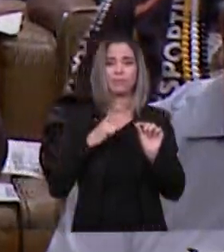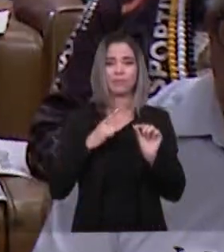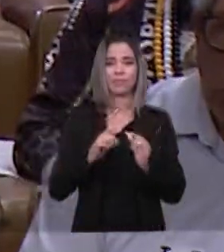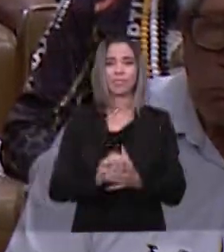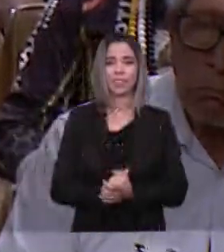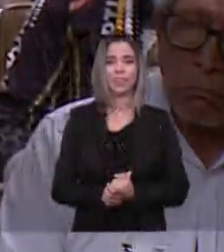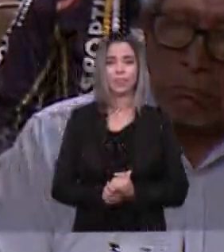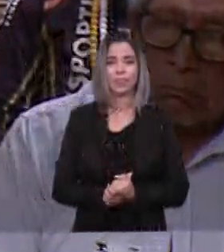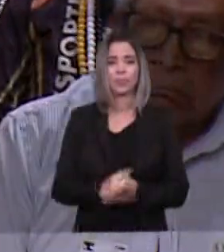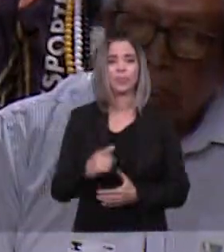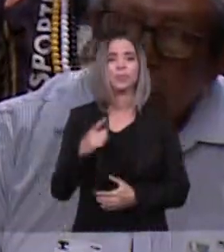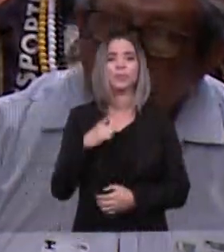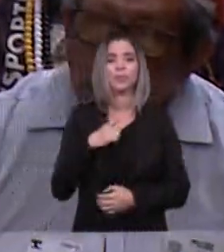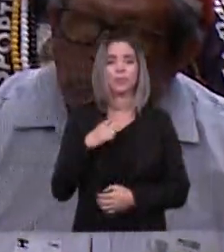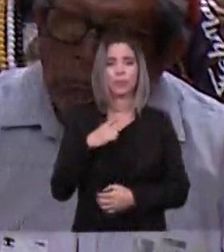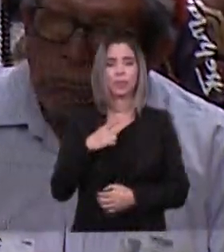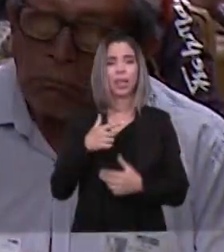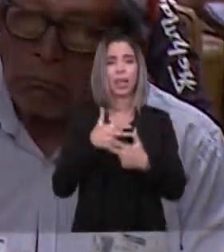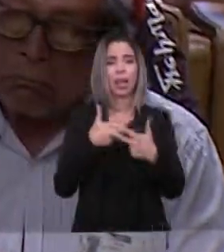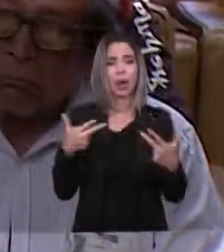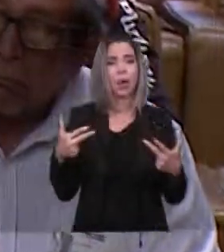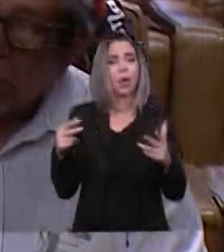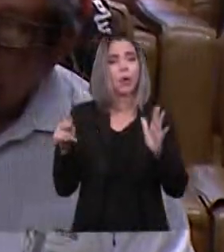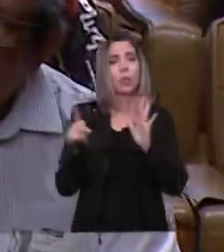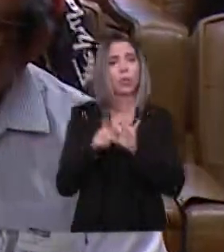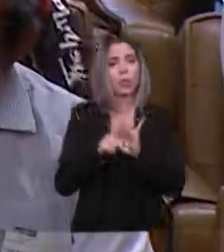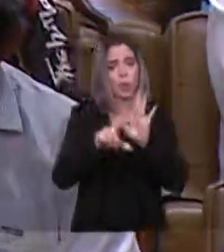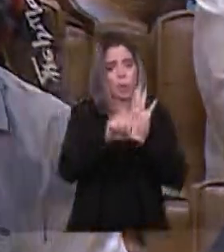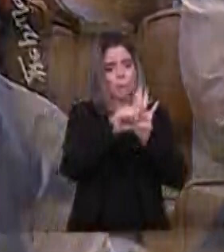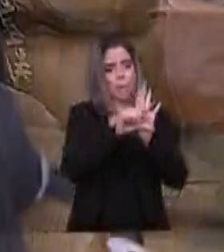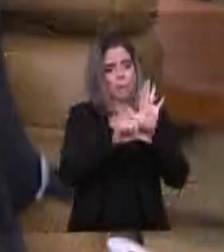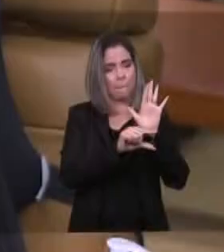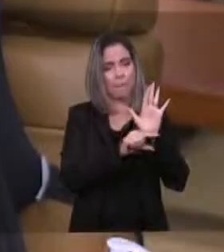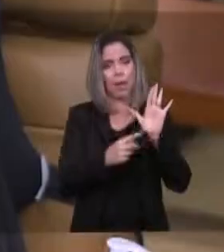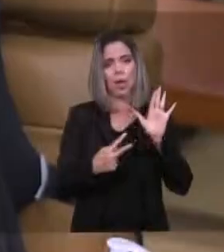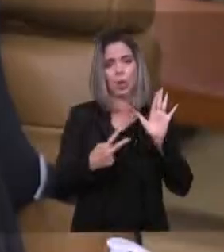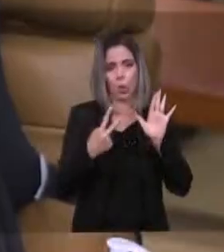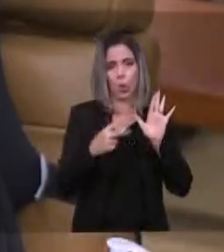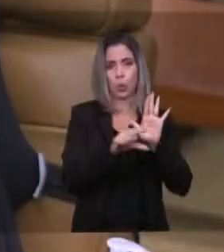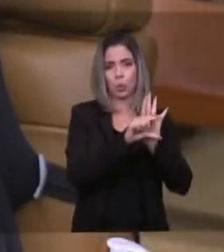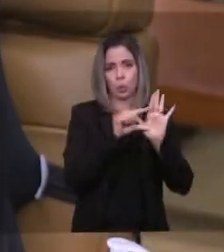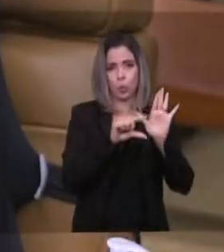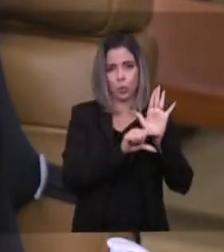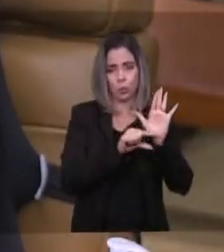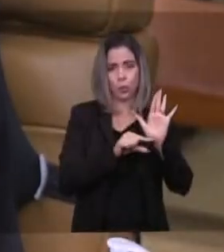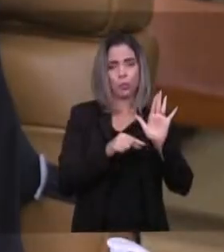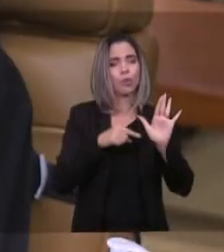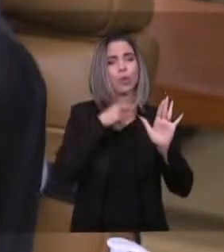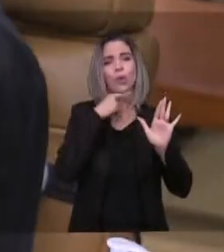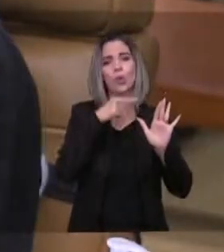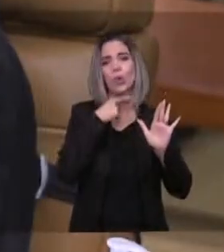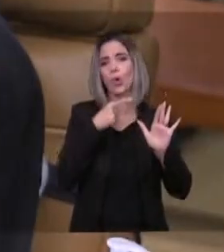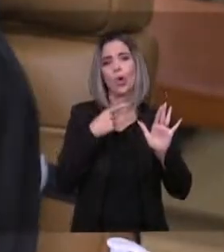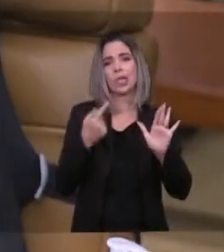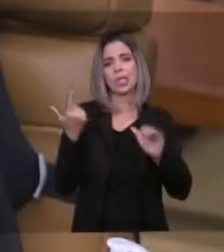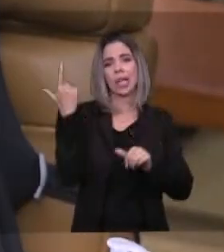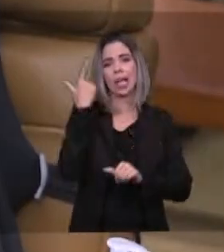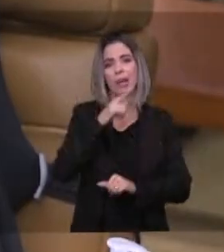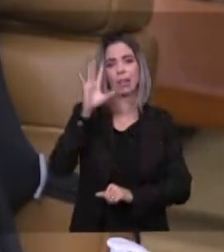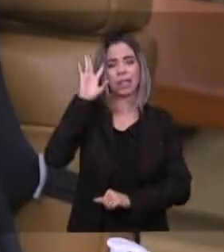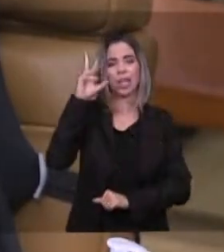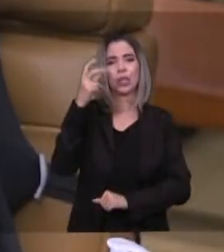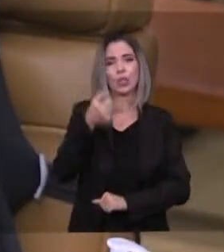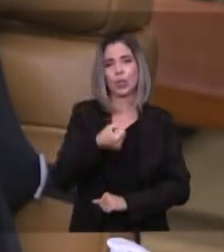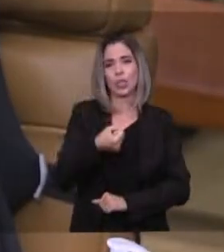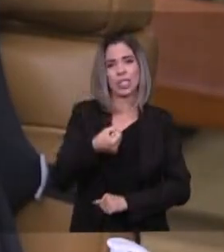indígenas nas plateias do as disposições desses dois parágrafos do 231 inviabilizariam a busca dessa